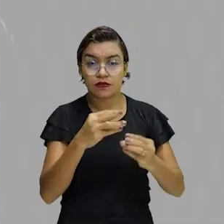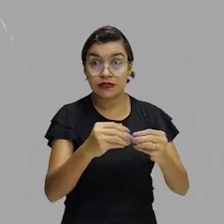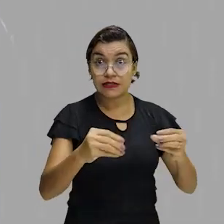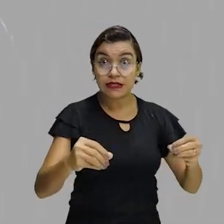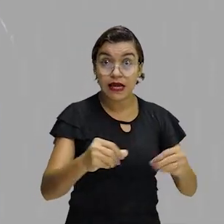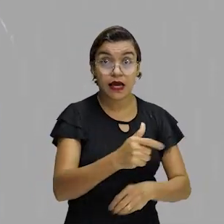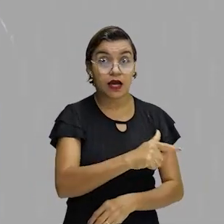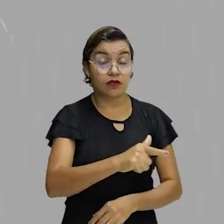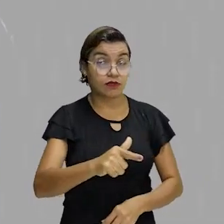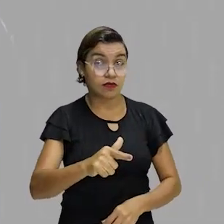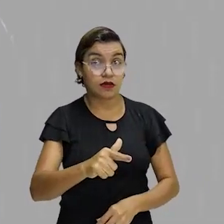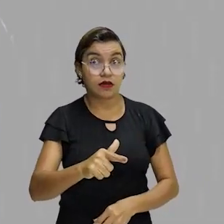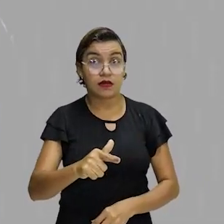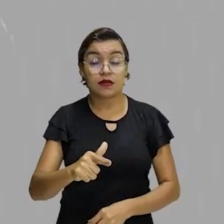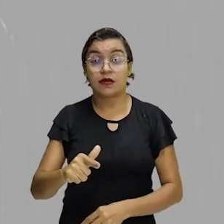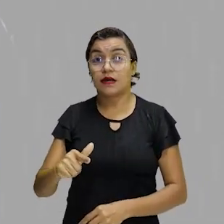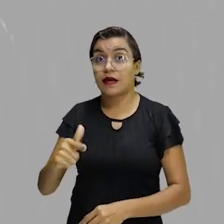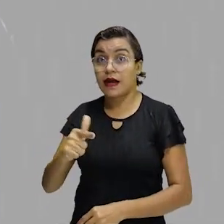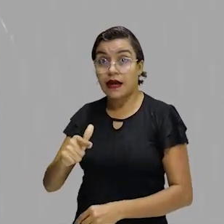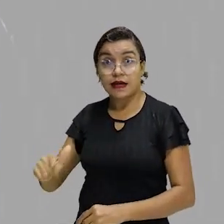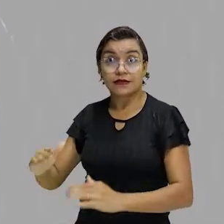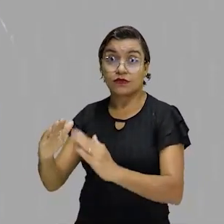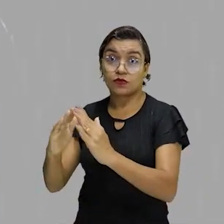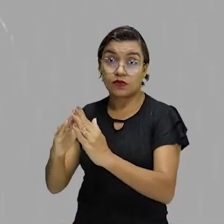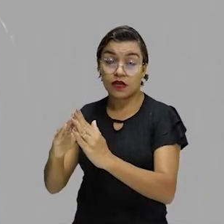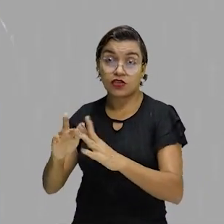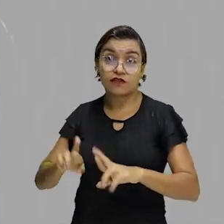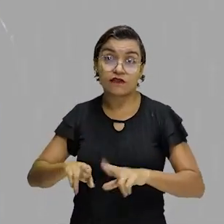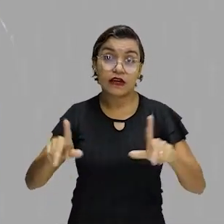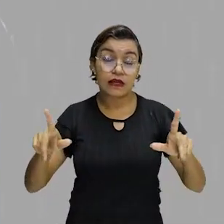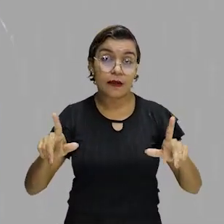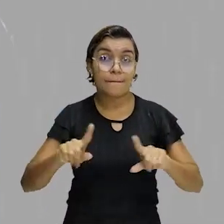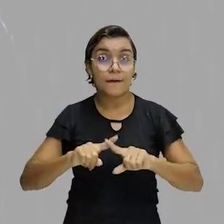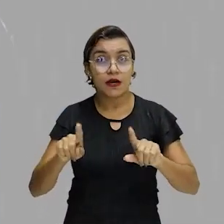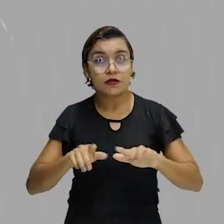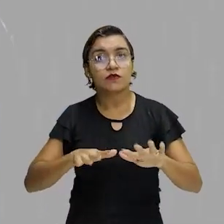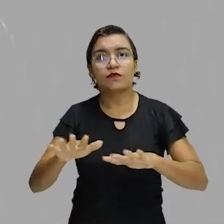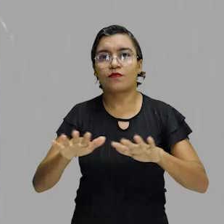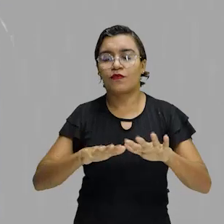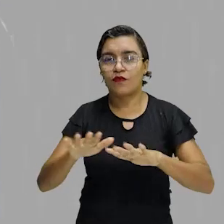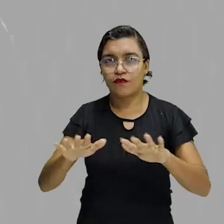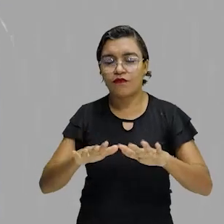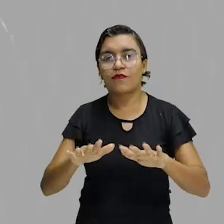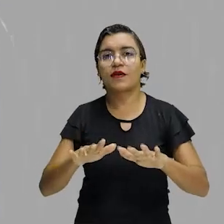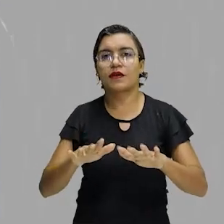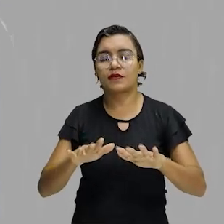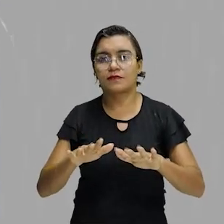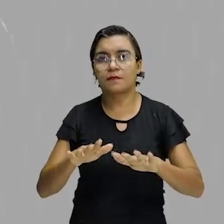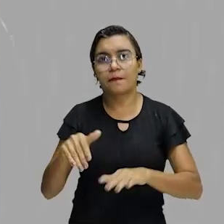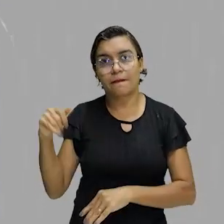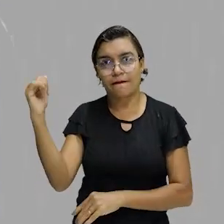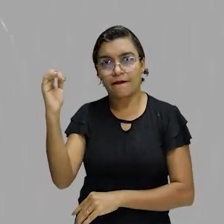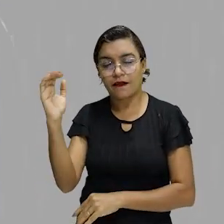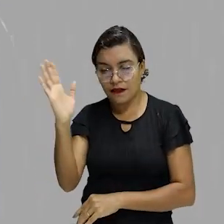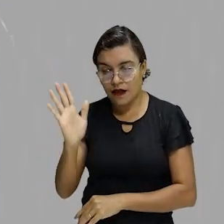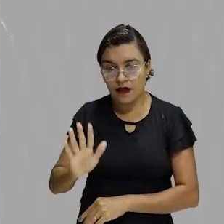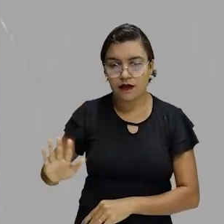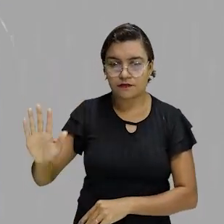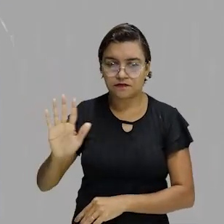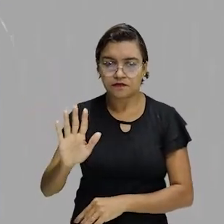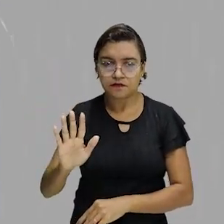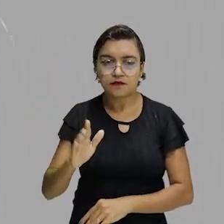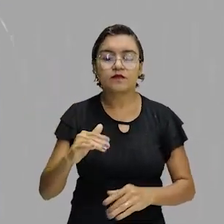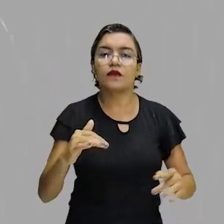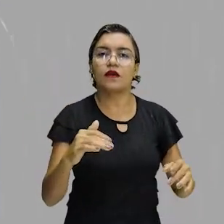coisa, sem teto é outra coisa. Mas são movimentos ali que os dois atuam no âmbito nacional. Um na zona rural, o